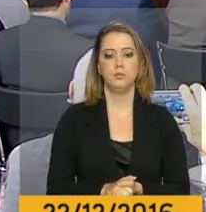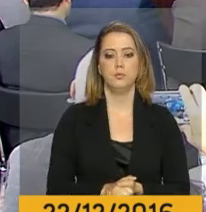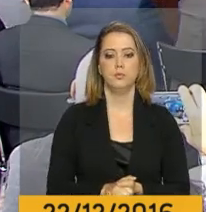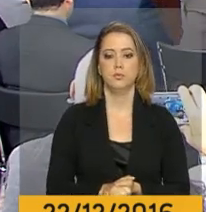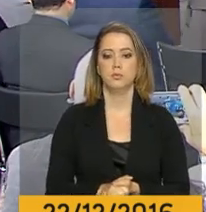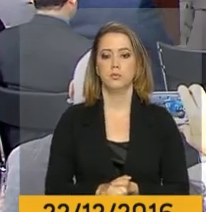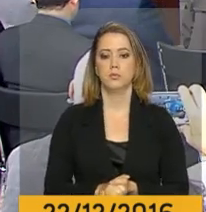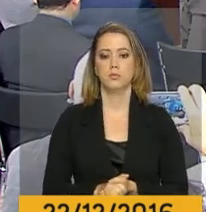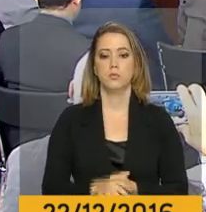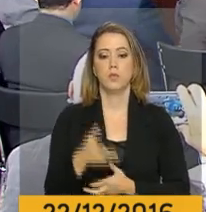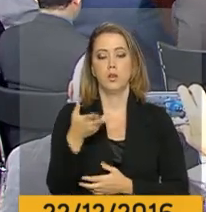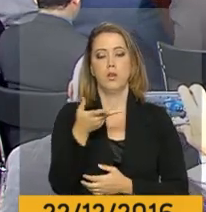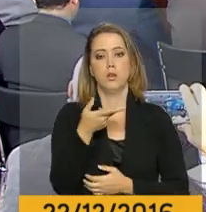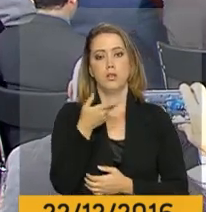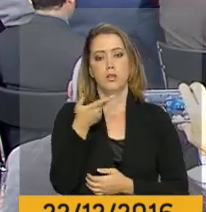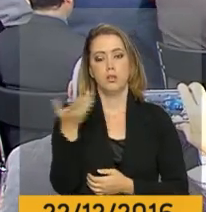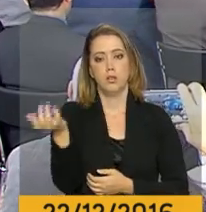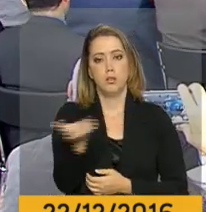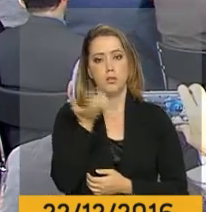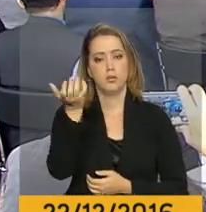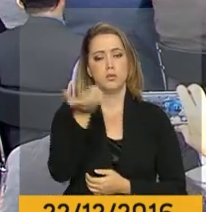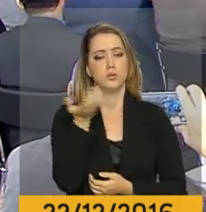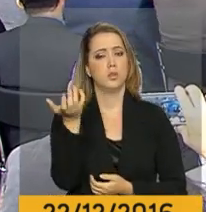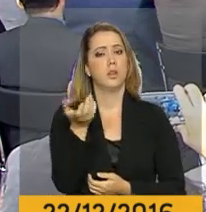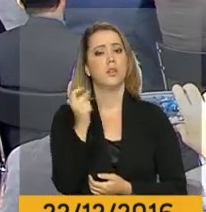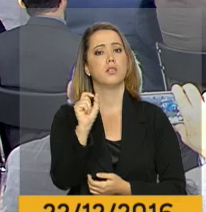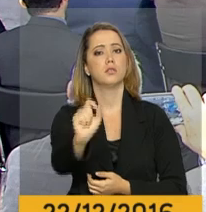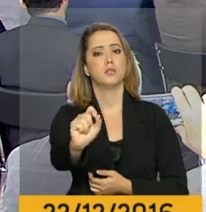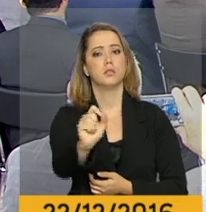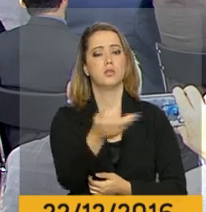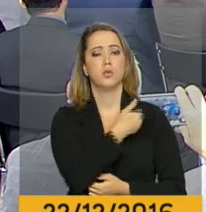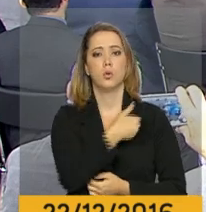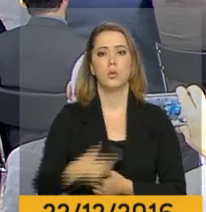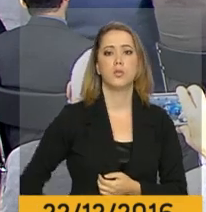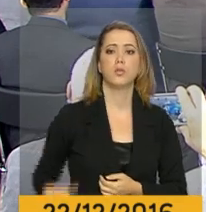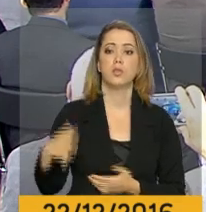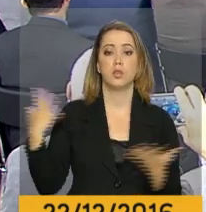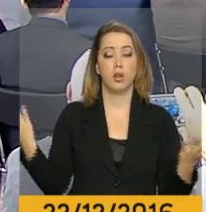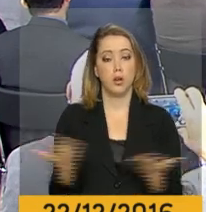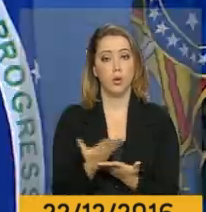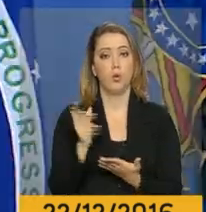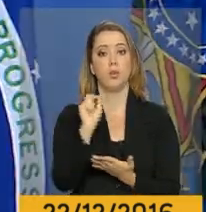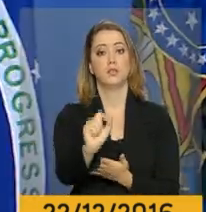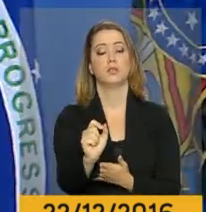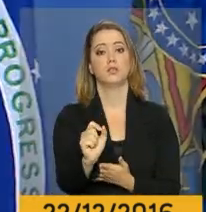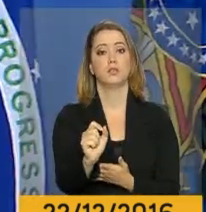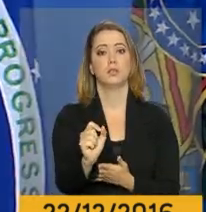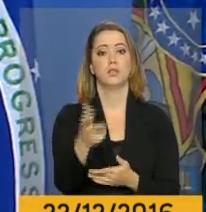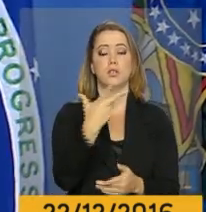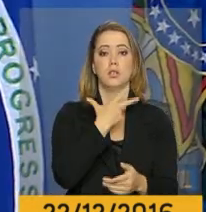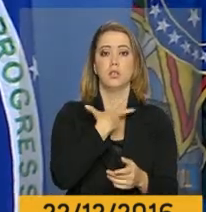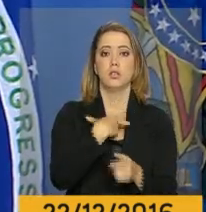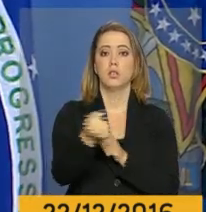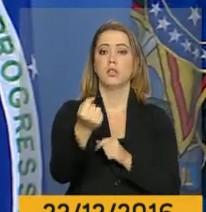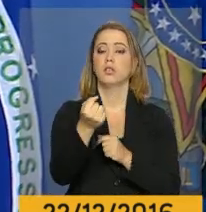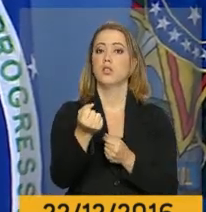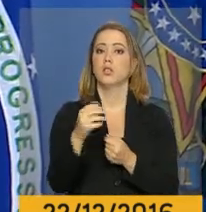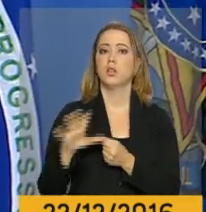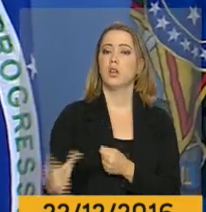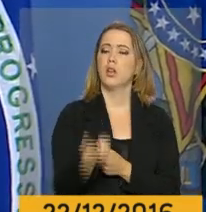E quero dizer, viu, Ronaldo, que o governo acaba de ganhar, Paulo Scaffi, um